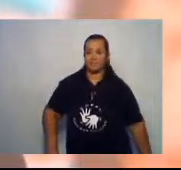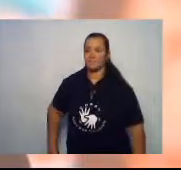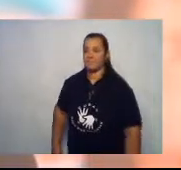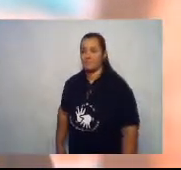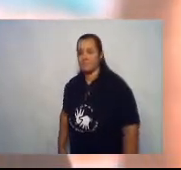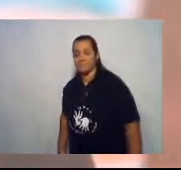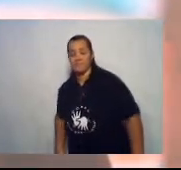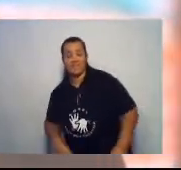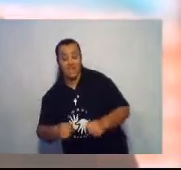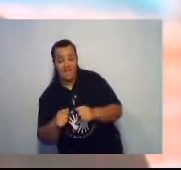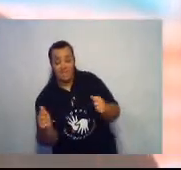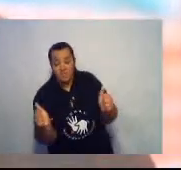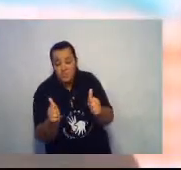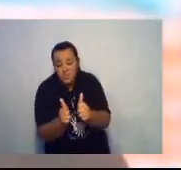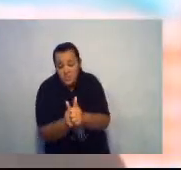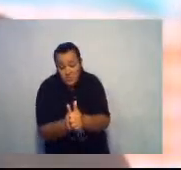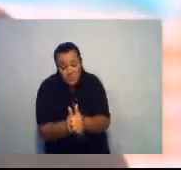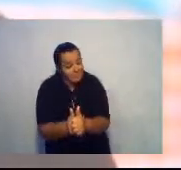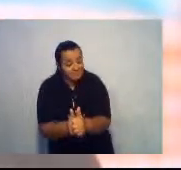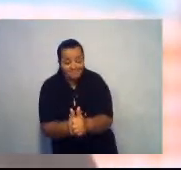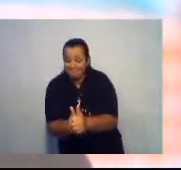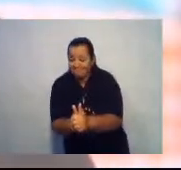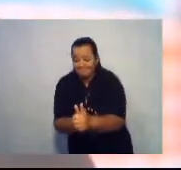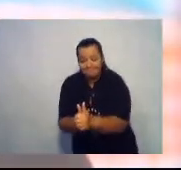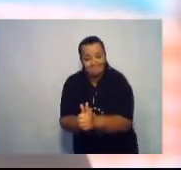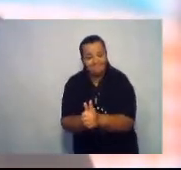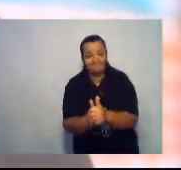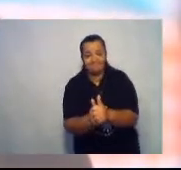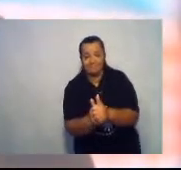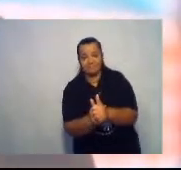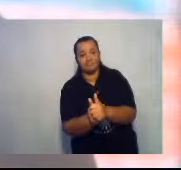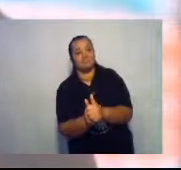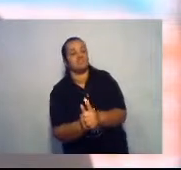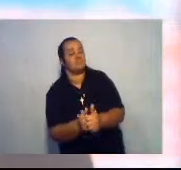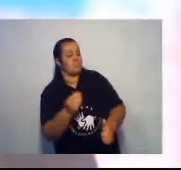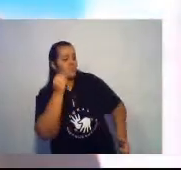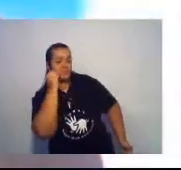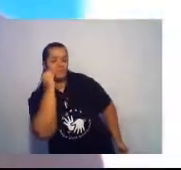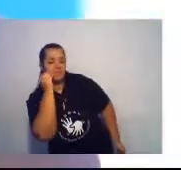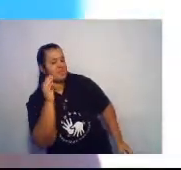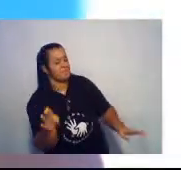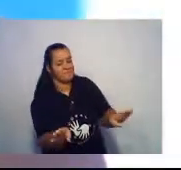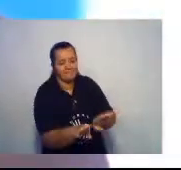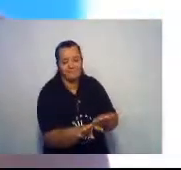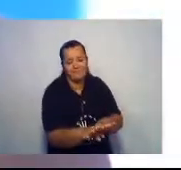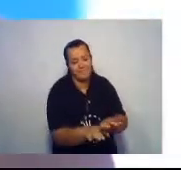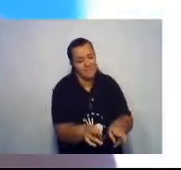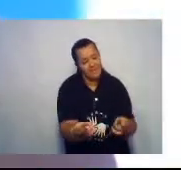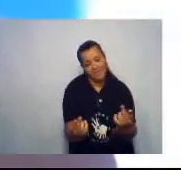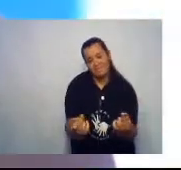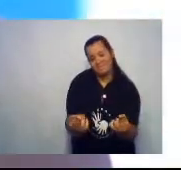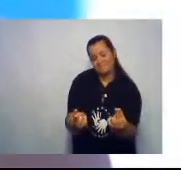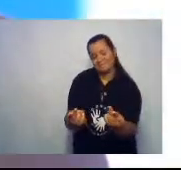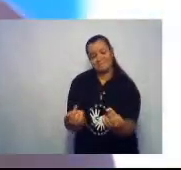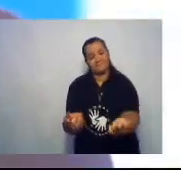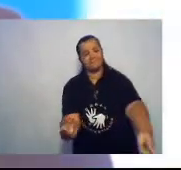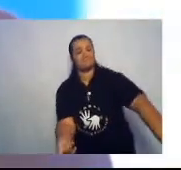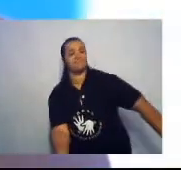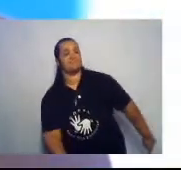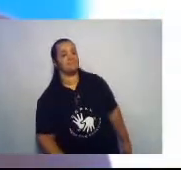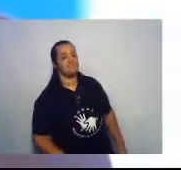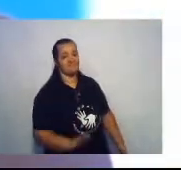acreditar, vai te amarrar de um jeito, vai usar o mesmo beijo que usou pra te